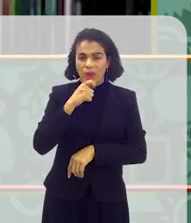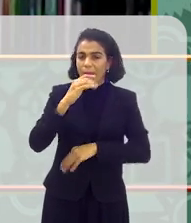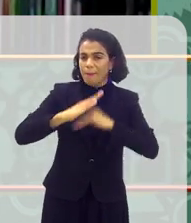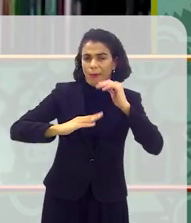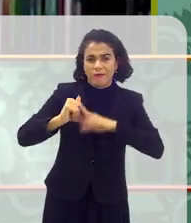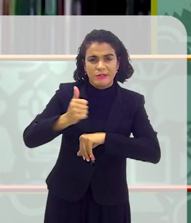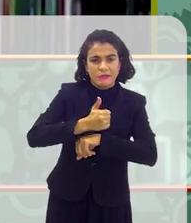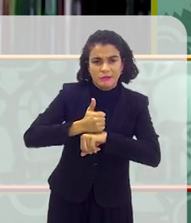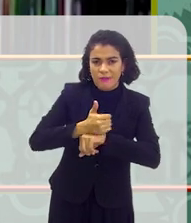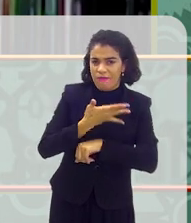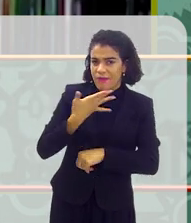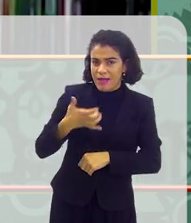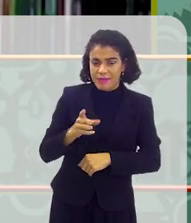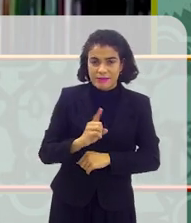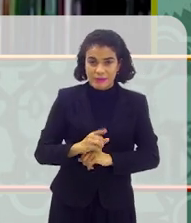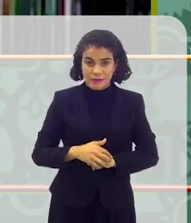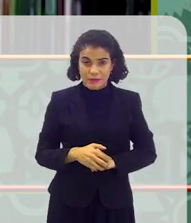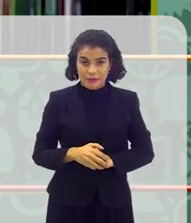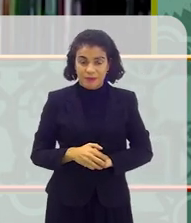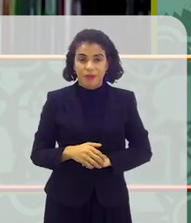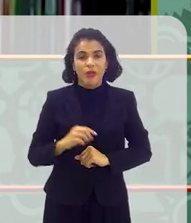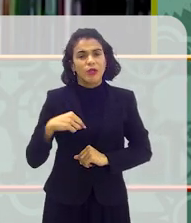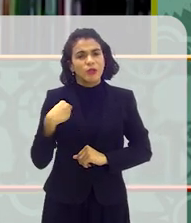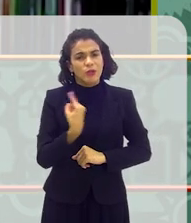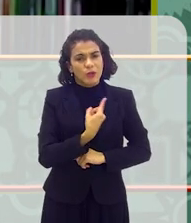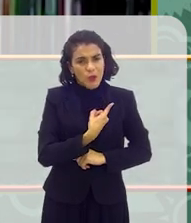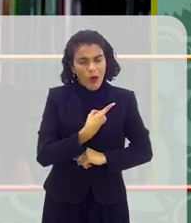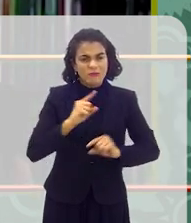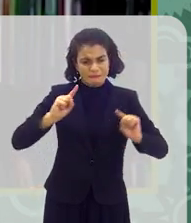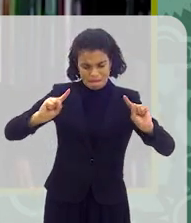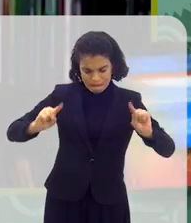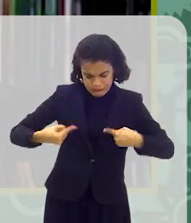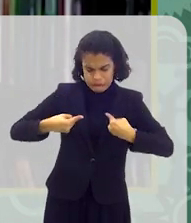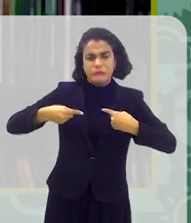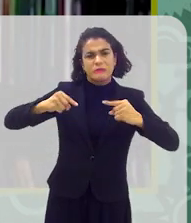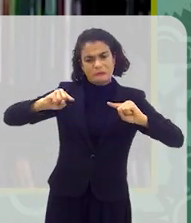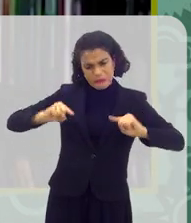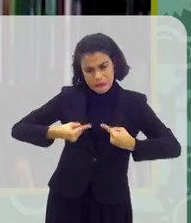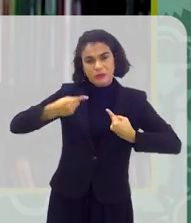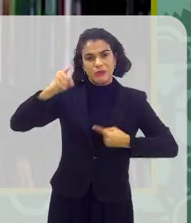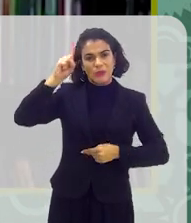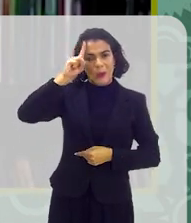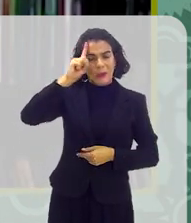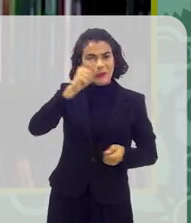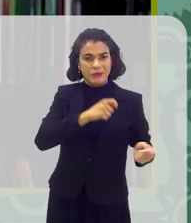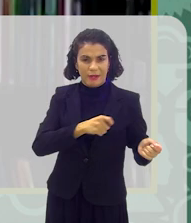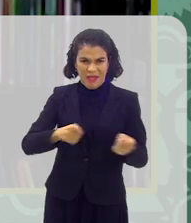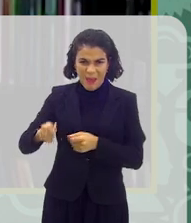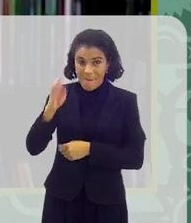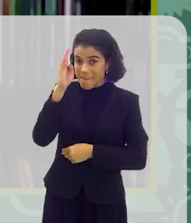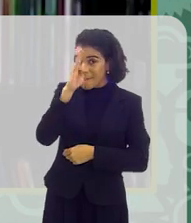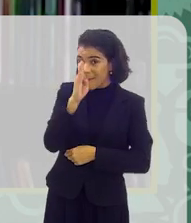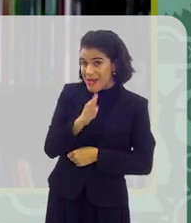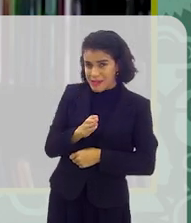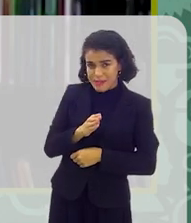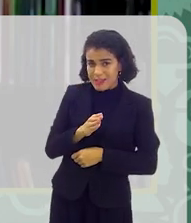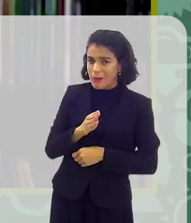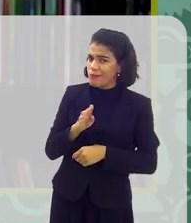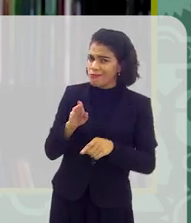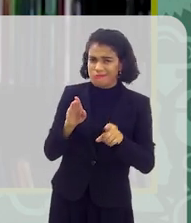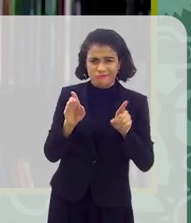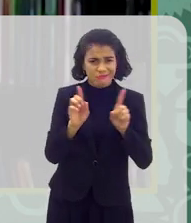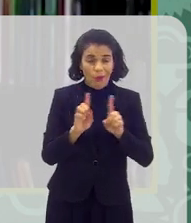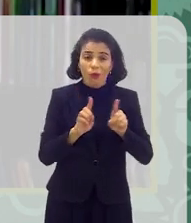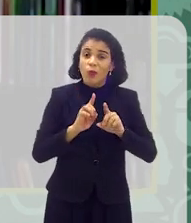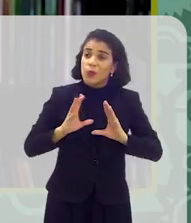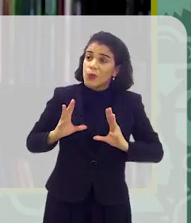carreira fácil, não existe ambiente de trabalho fácil. A gente é desafiado todos os dias, não só no Brasil, que